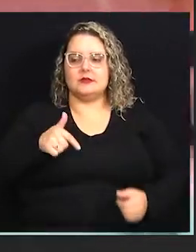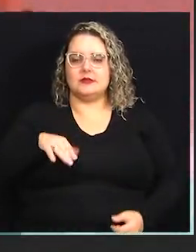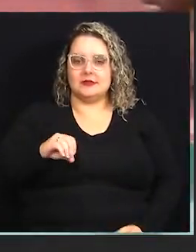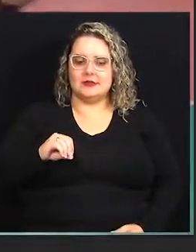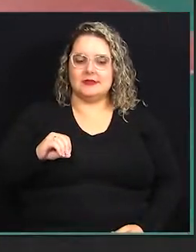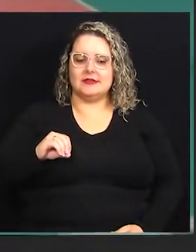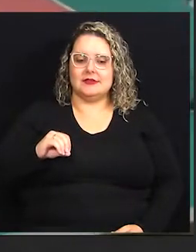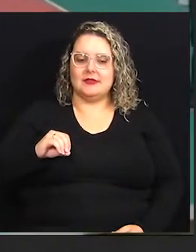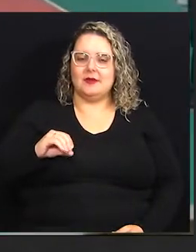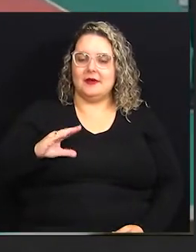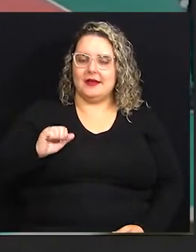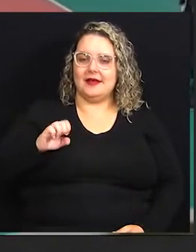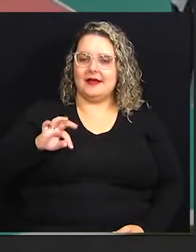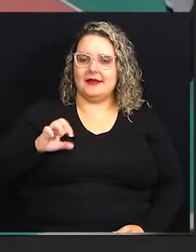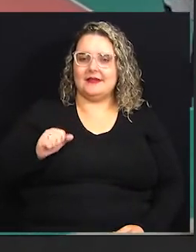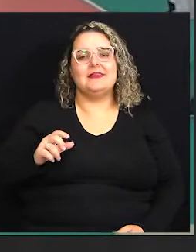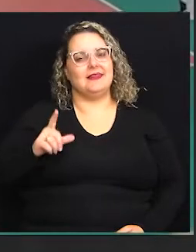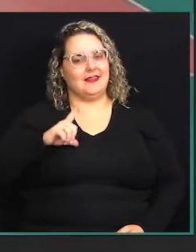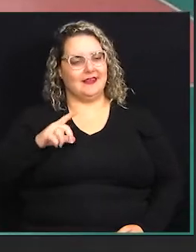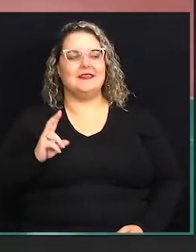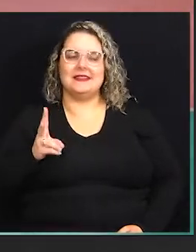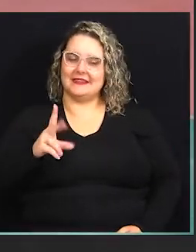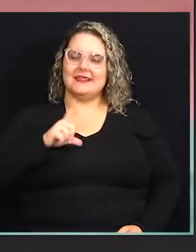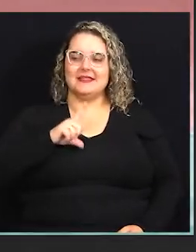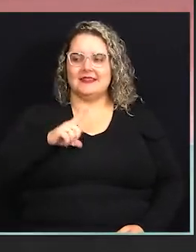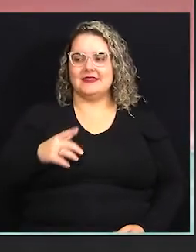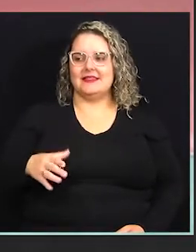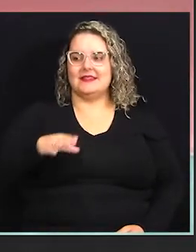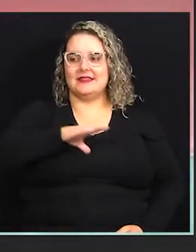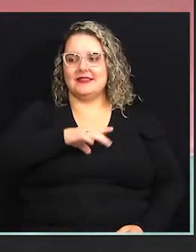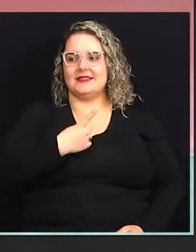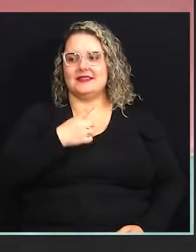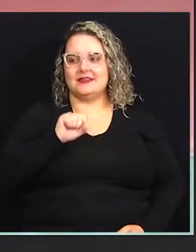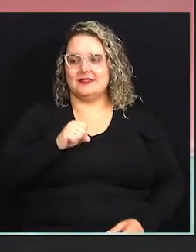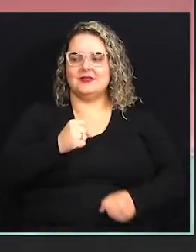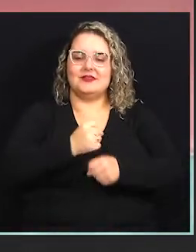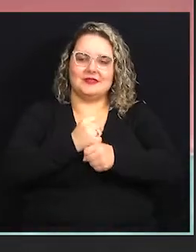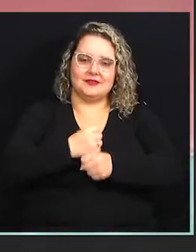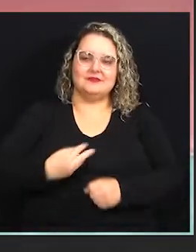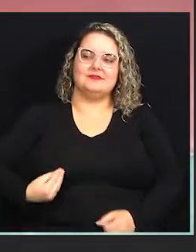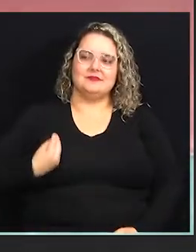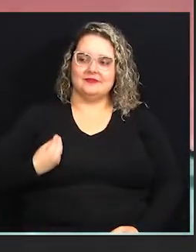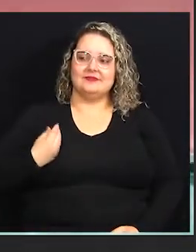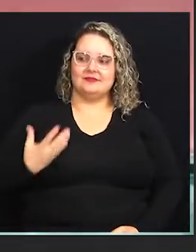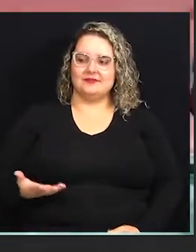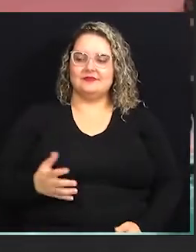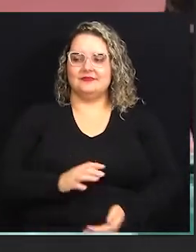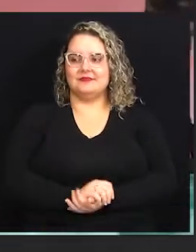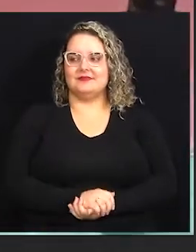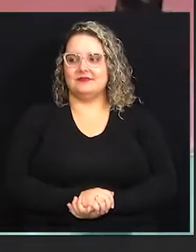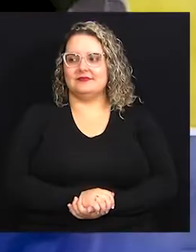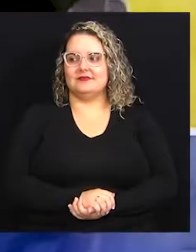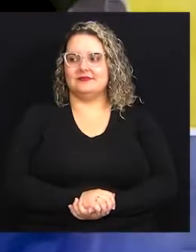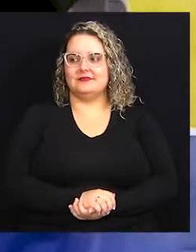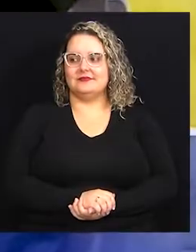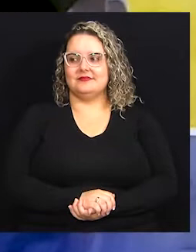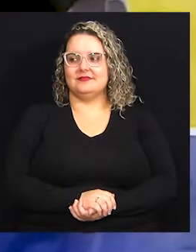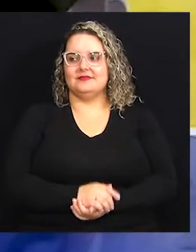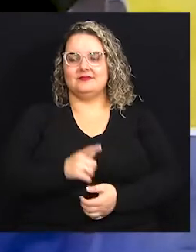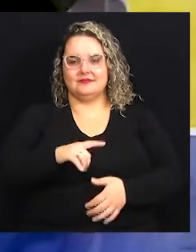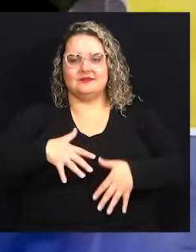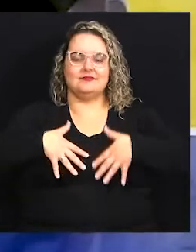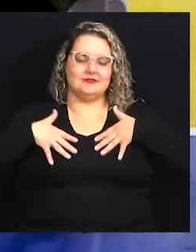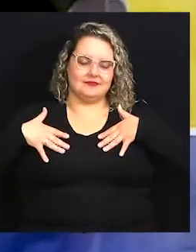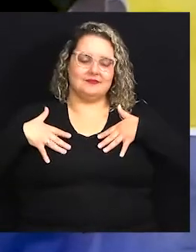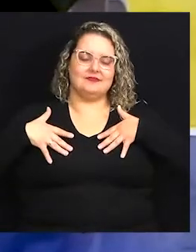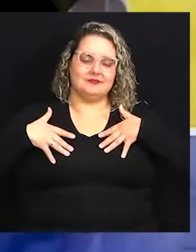Caetano? Teve, lógico que sempre tem, né? Sempre tem, mas é uma cidade que eu trabalhei 18 anos da minha vida, então eu tenho um